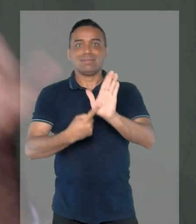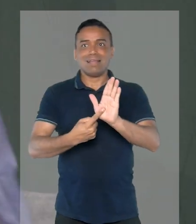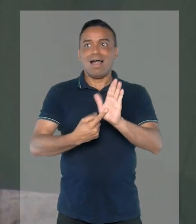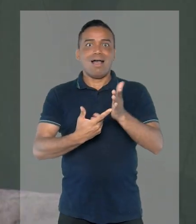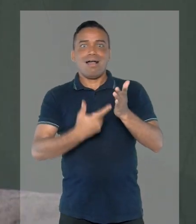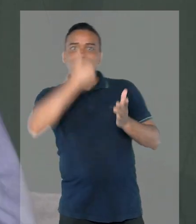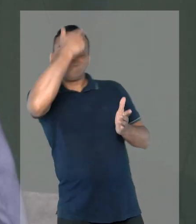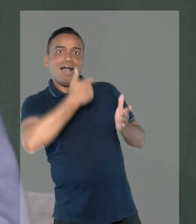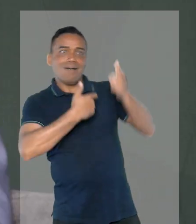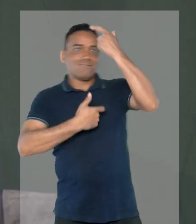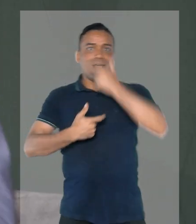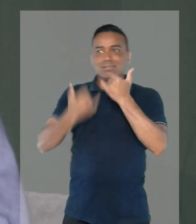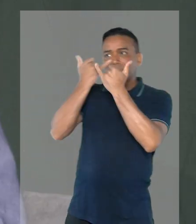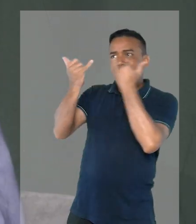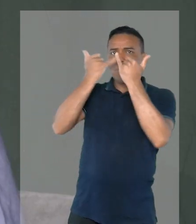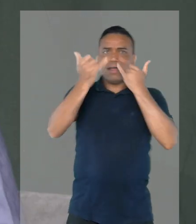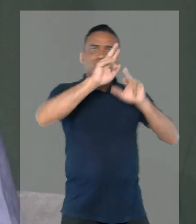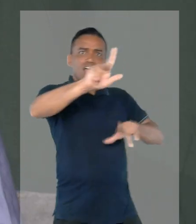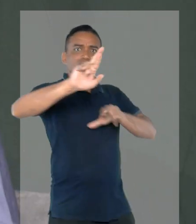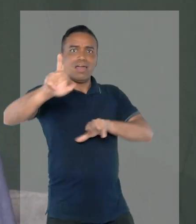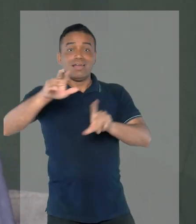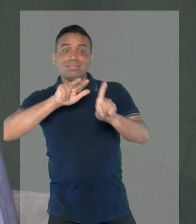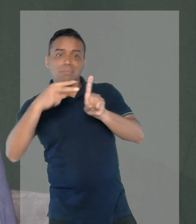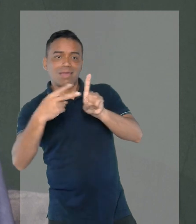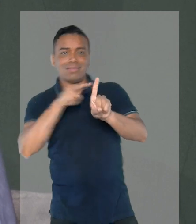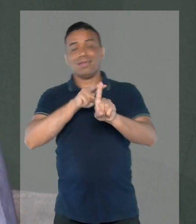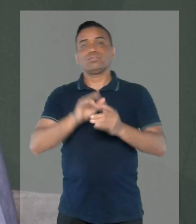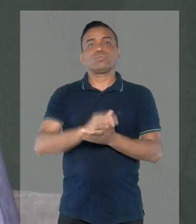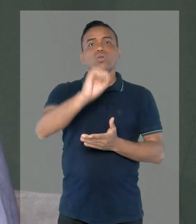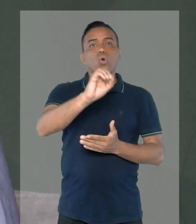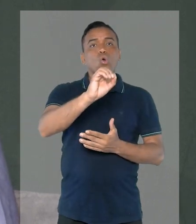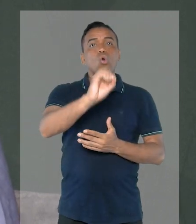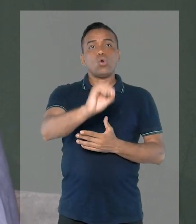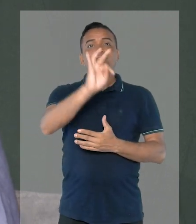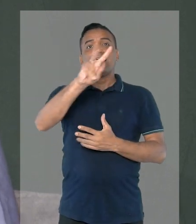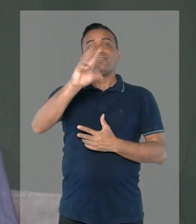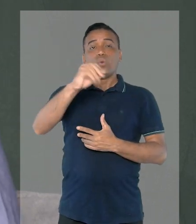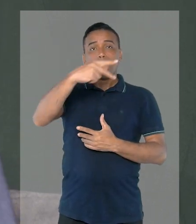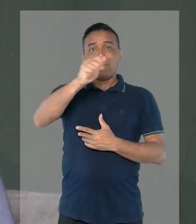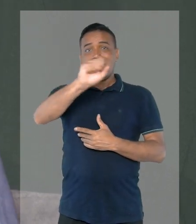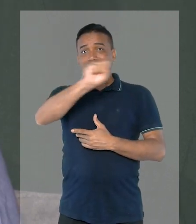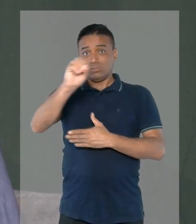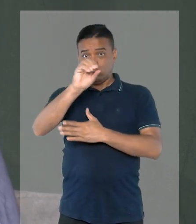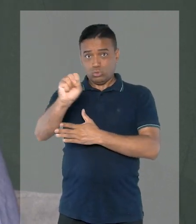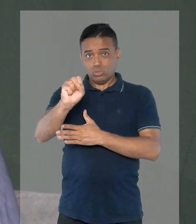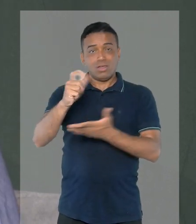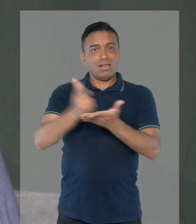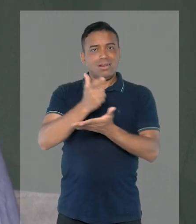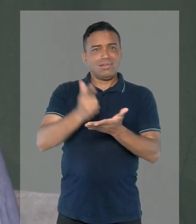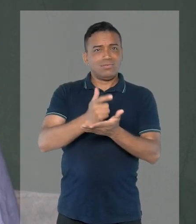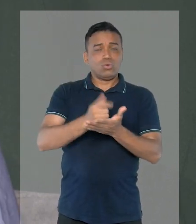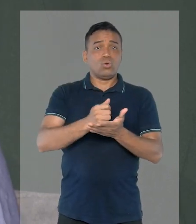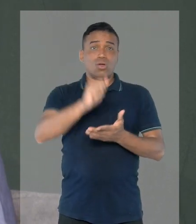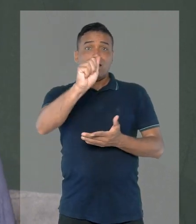com faces diferentes dependendo do lugar que você olha. O Otávio Paz, também, que é um outro estudioso do tema, num livro super importante chamado